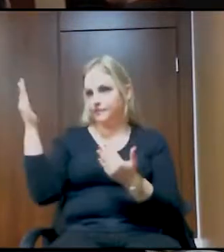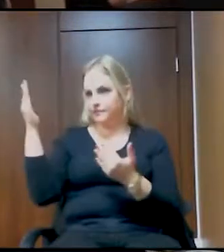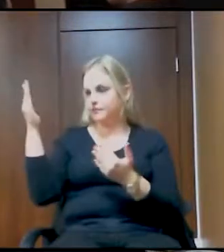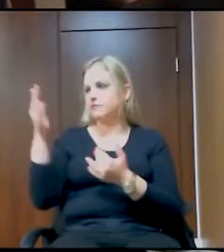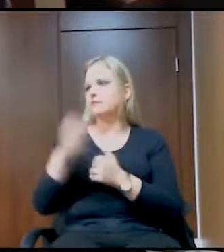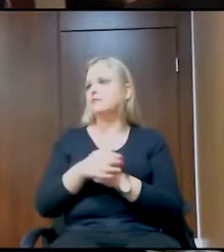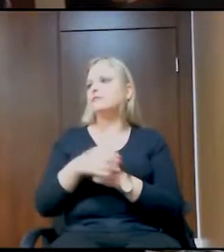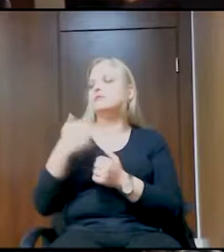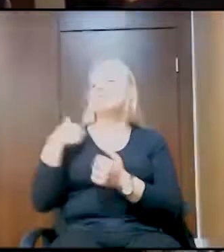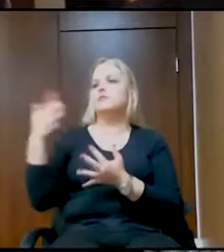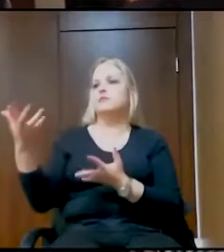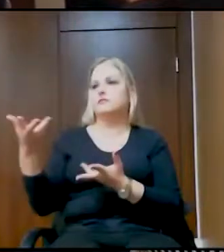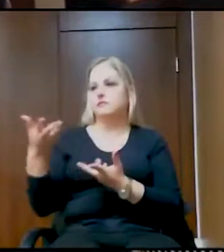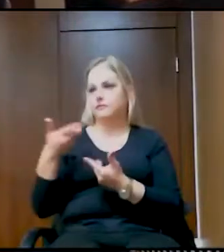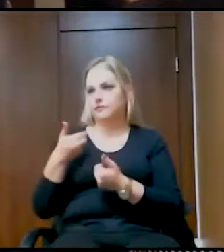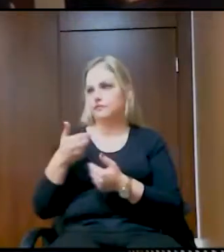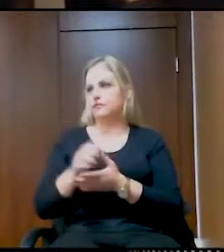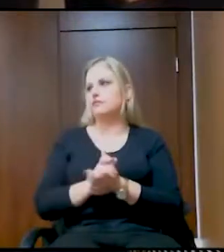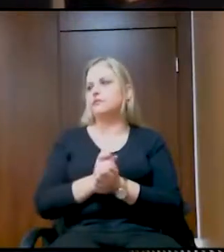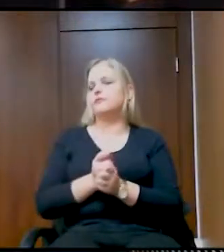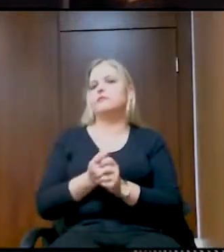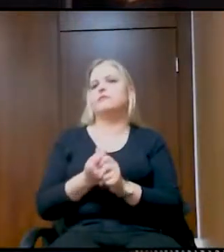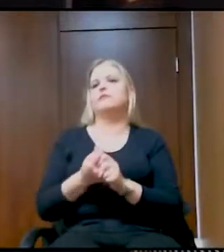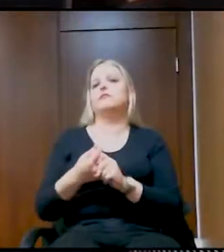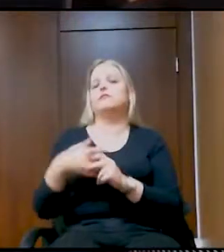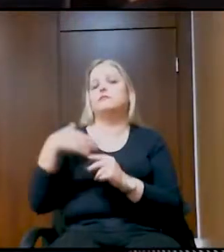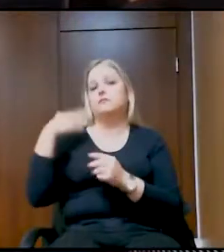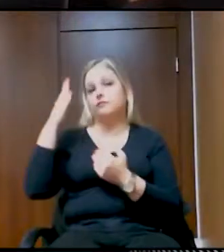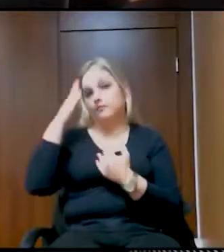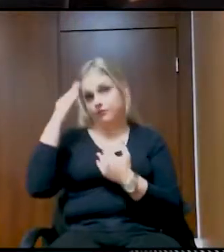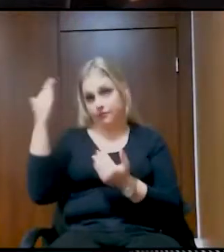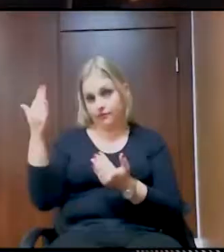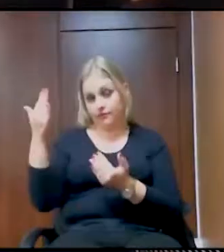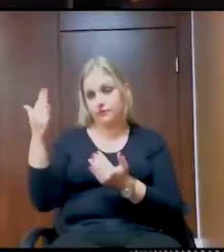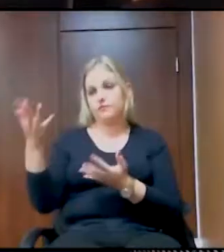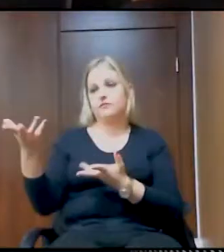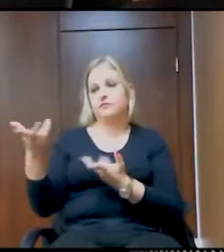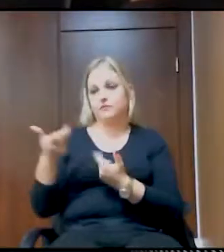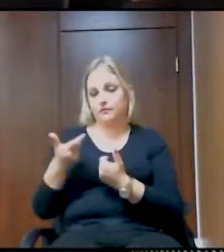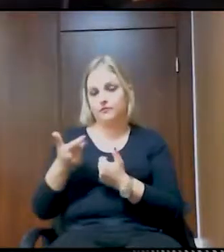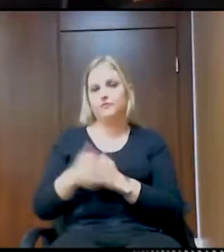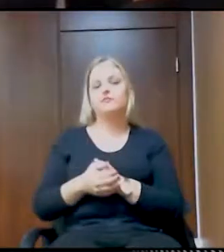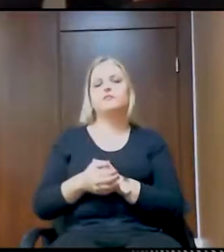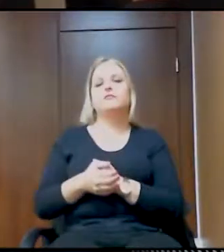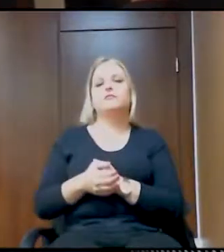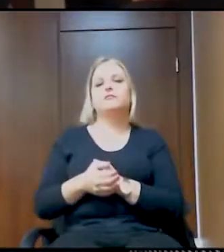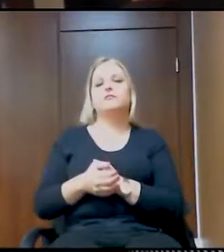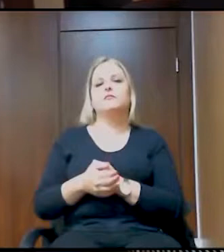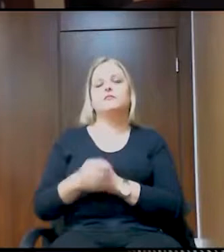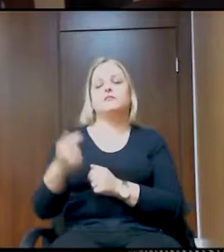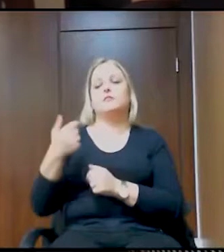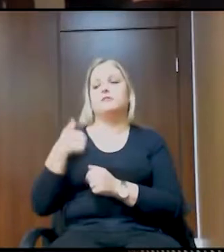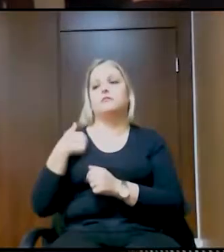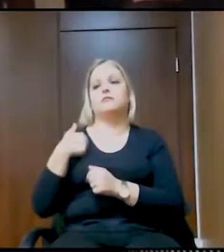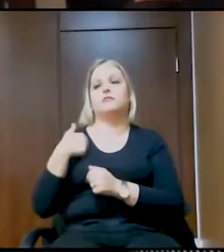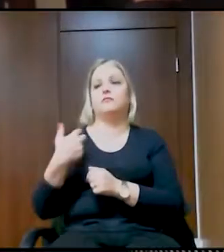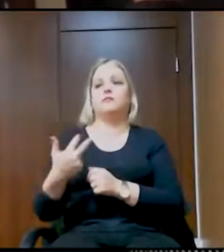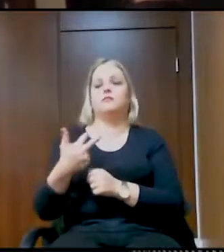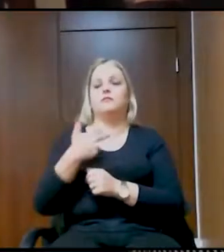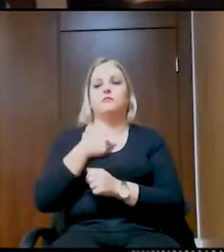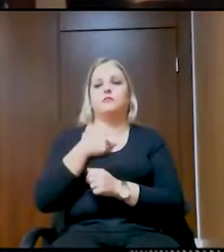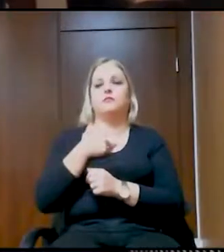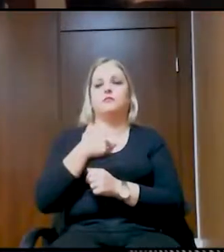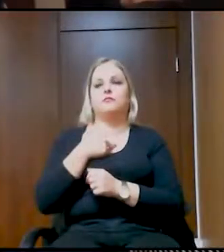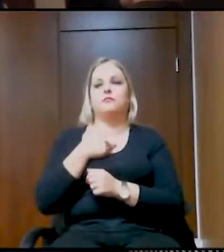o convite. Quero agradecer primeiramente o convite. E eu não posso deixar